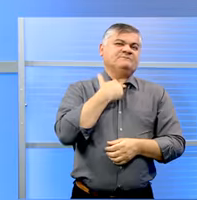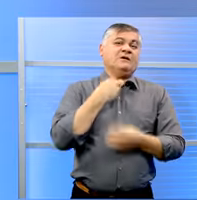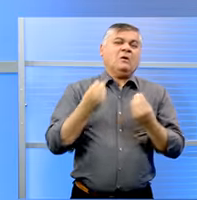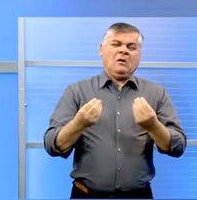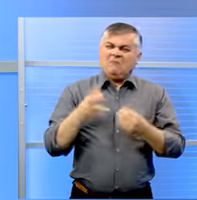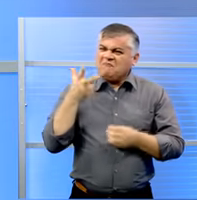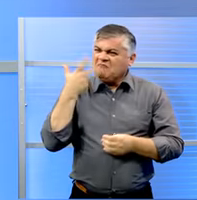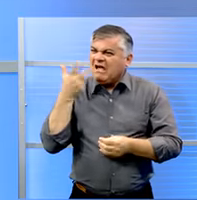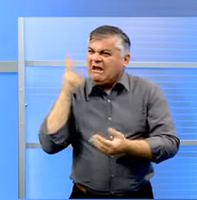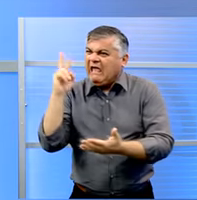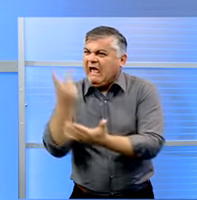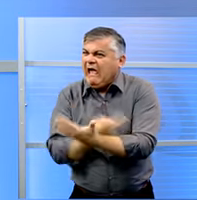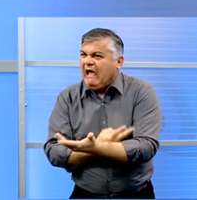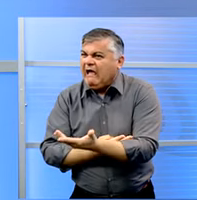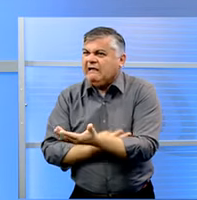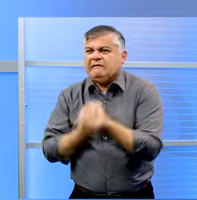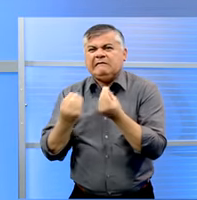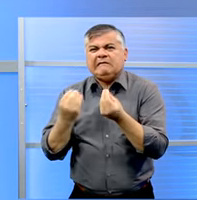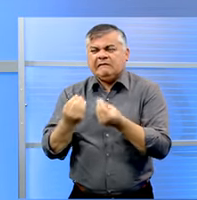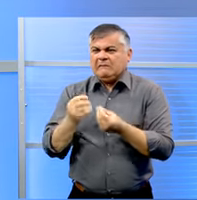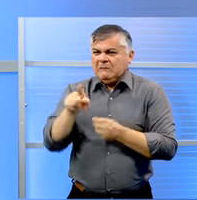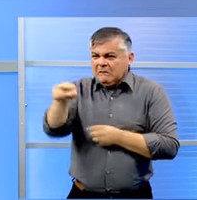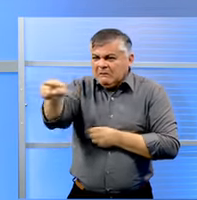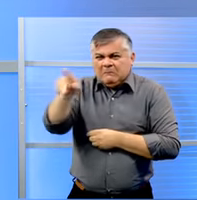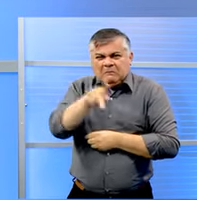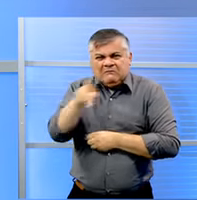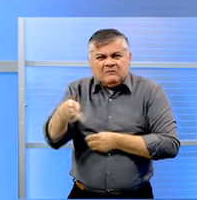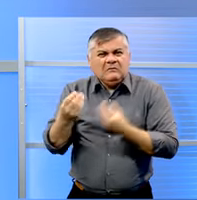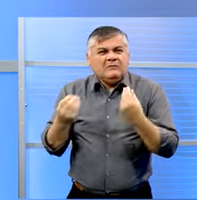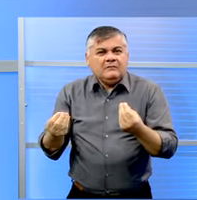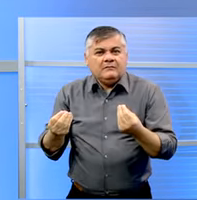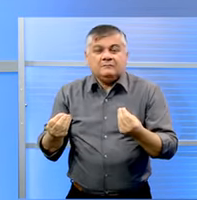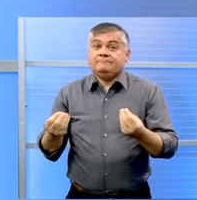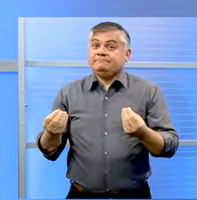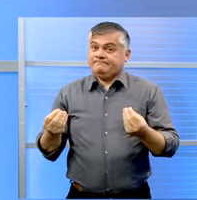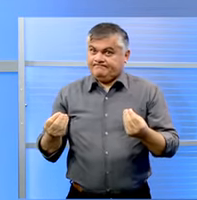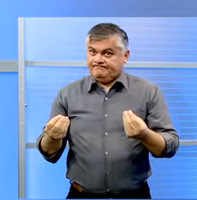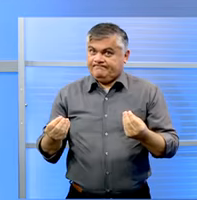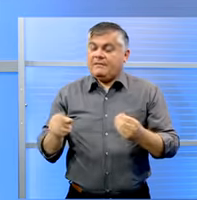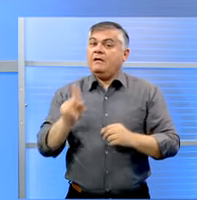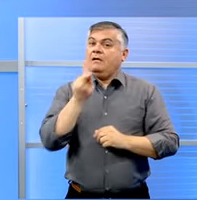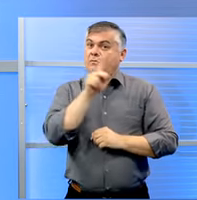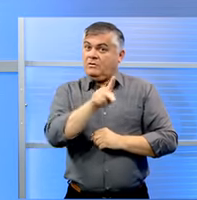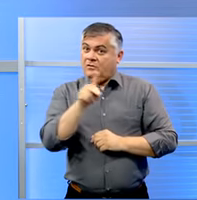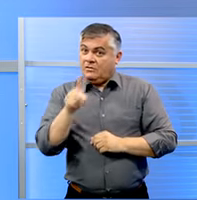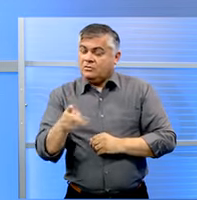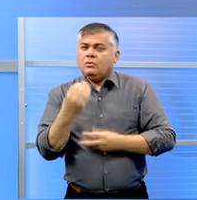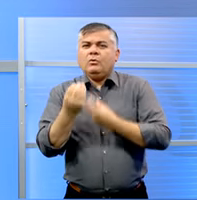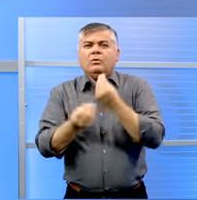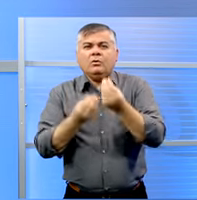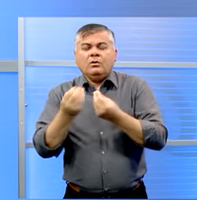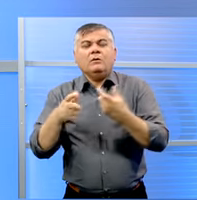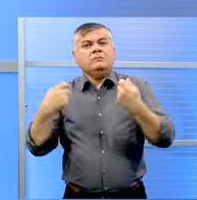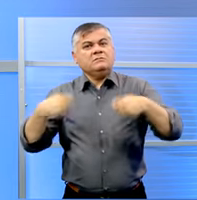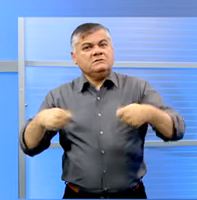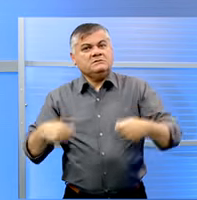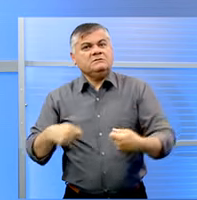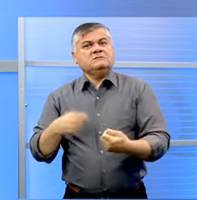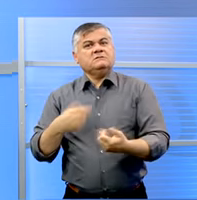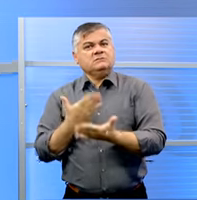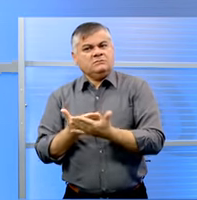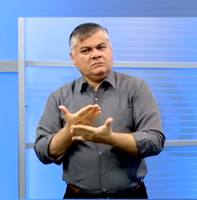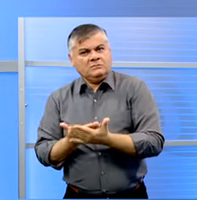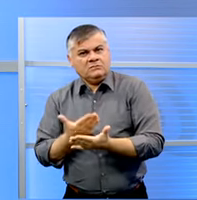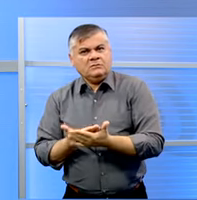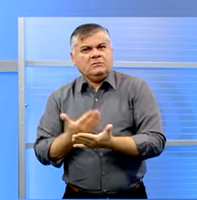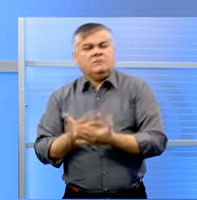deste modo e ainda serem considerados professores? Ser professor é uma forma elitizada de trabalho,